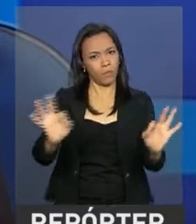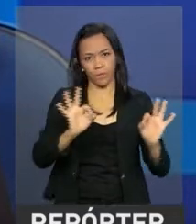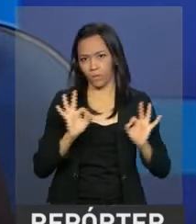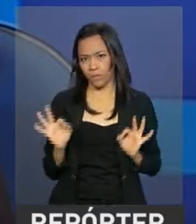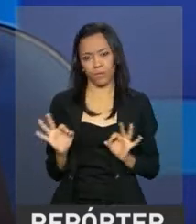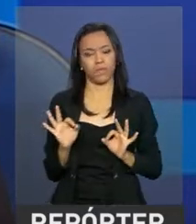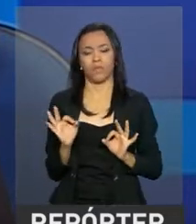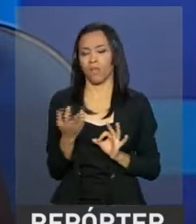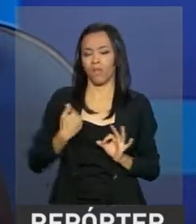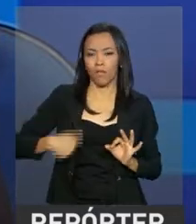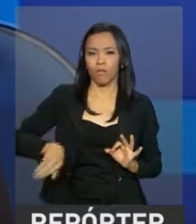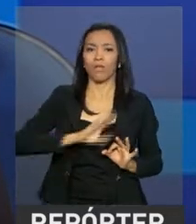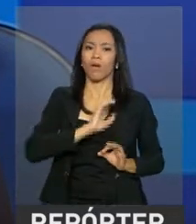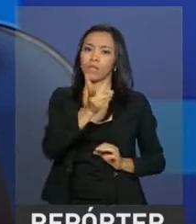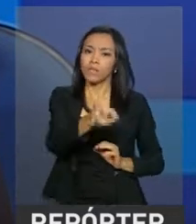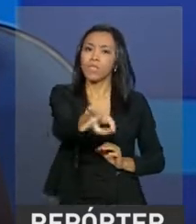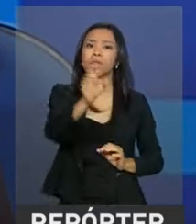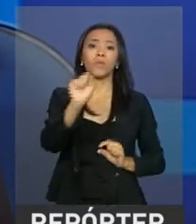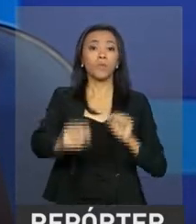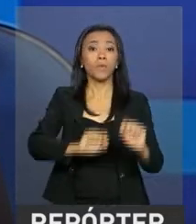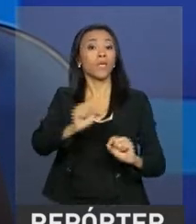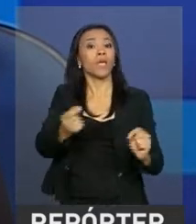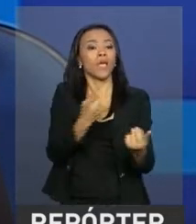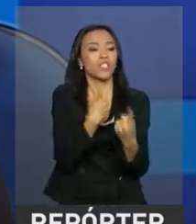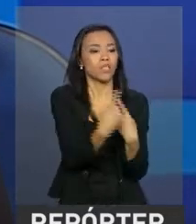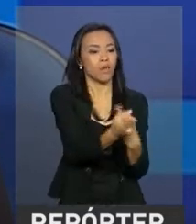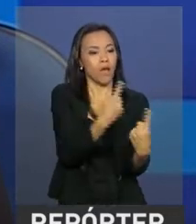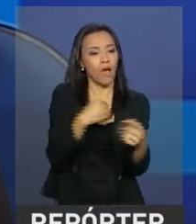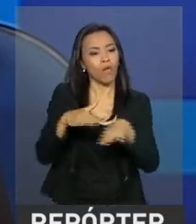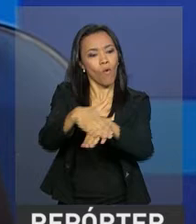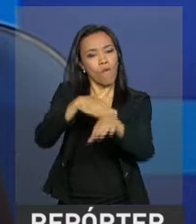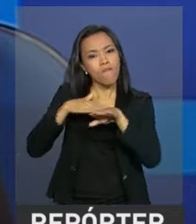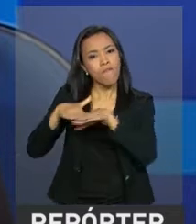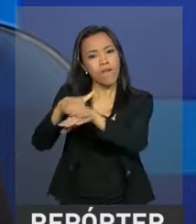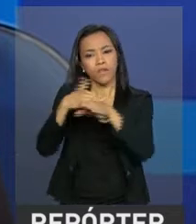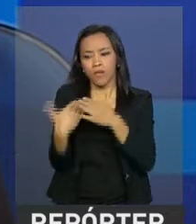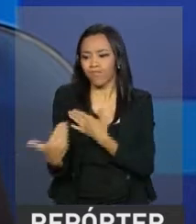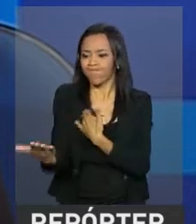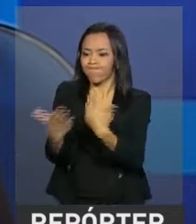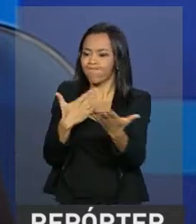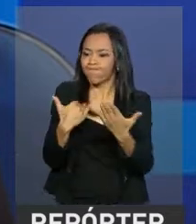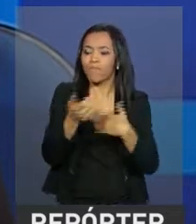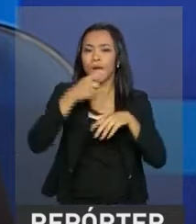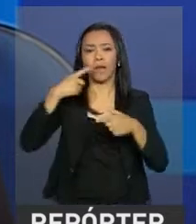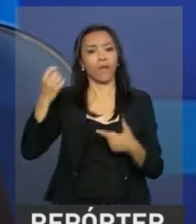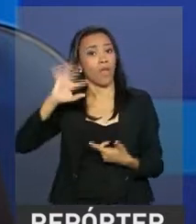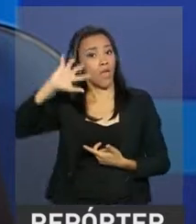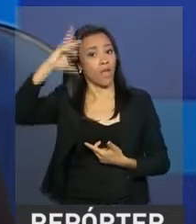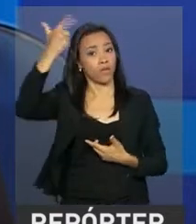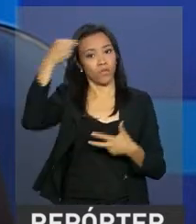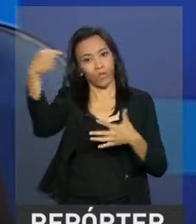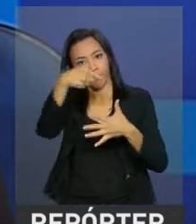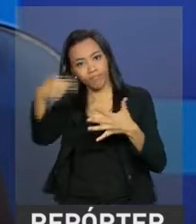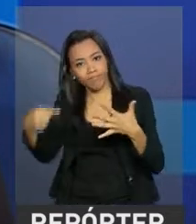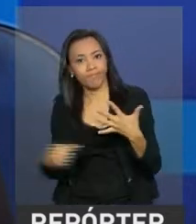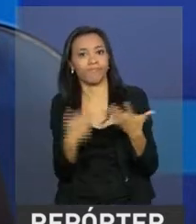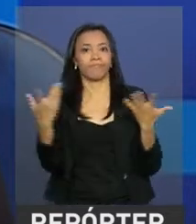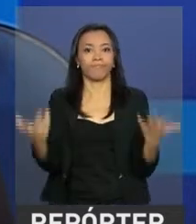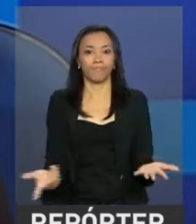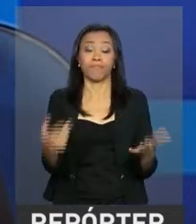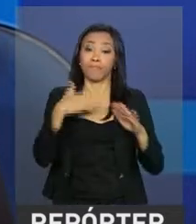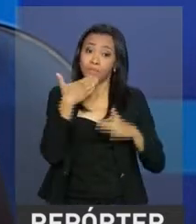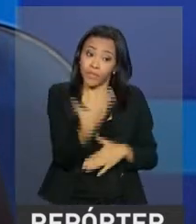sempre valorizamos o diálogo como caminho e canal para a viabilização da